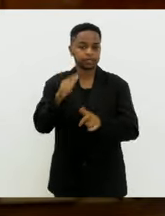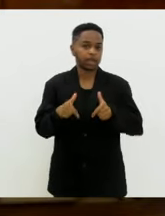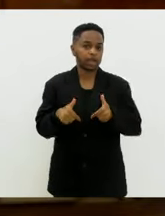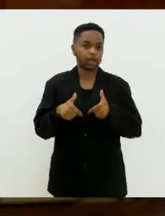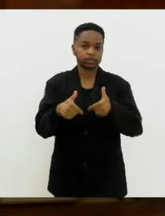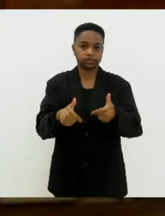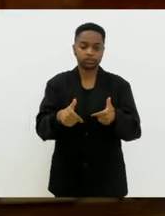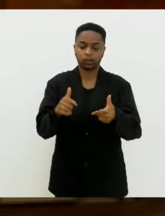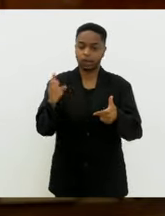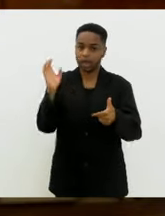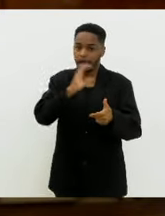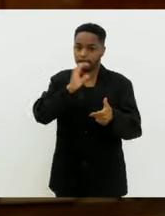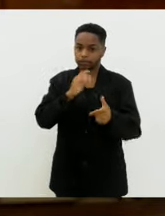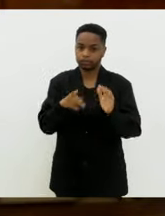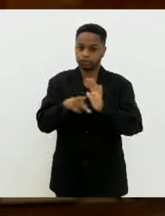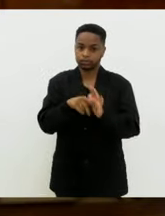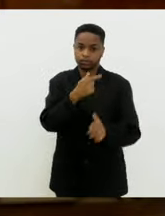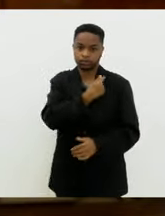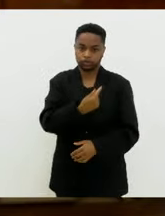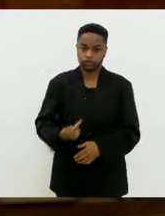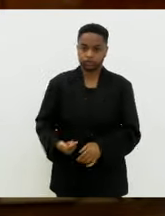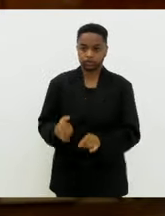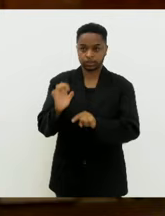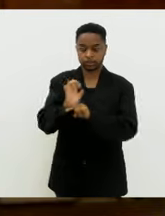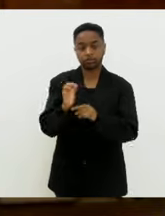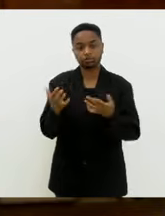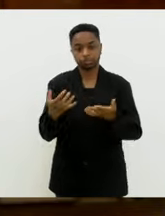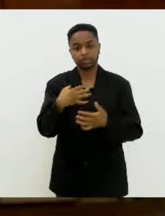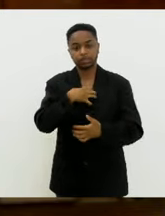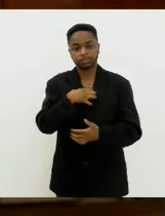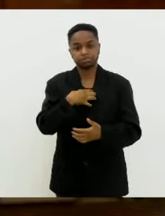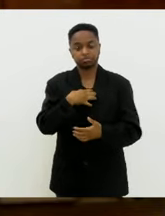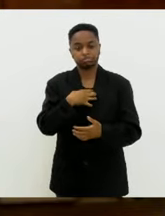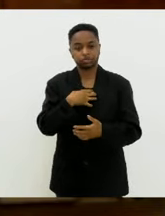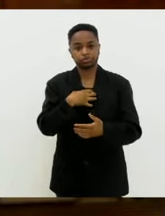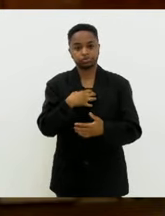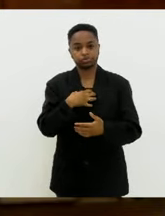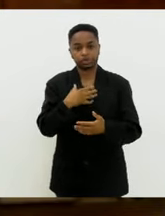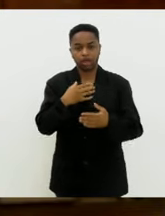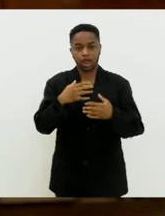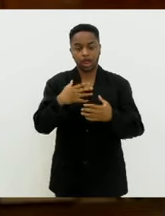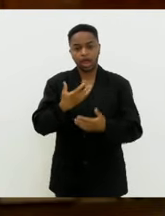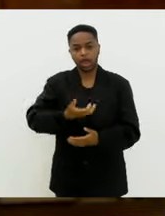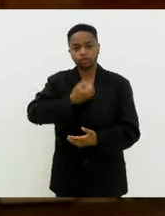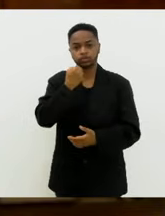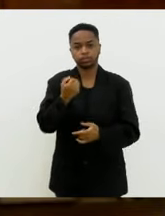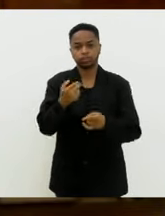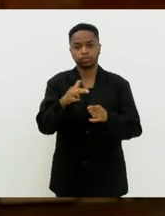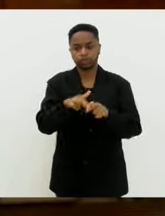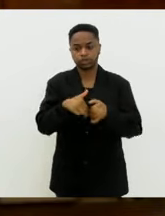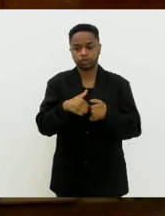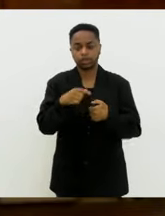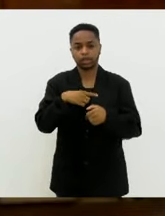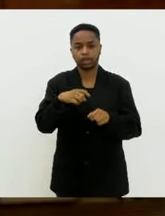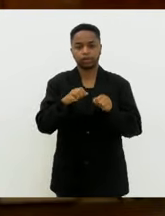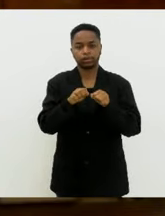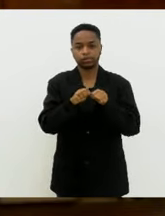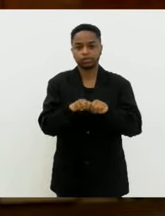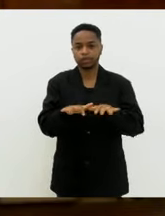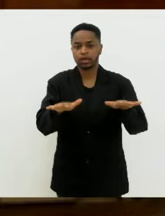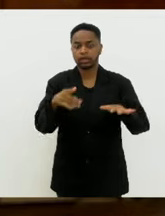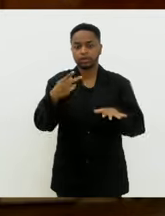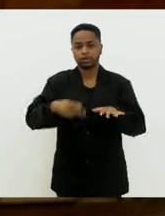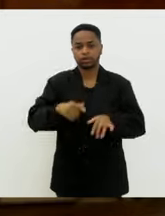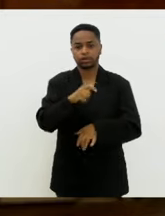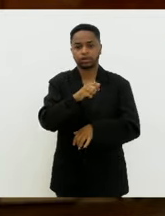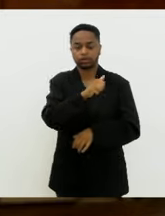do estado. Então, me assustou muito, diante dessa epidemia no estado do Rio de Janeiro, não ter uma só palavra do